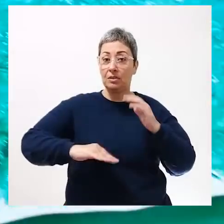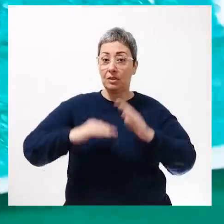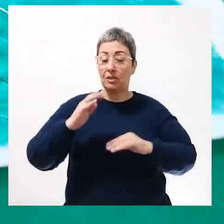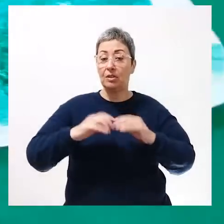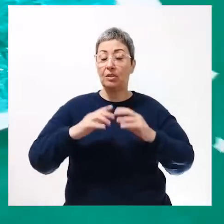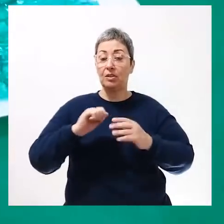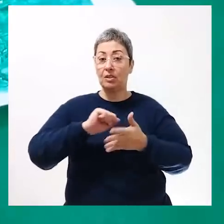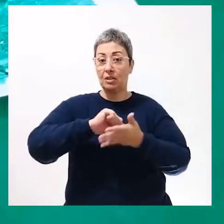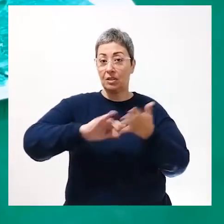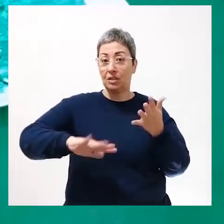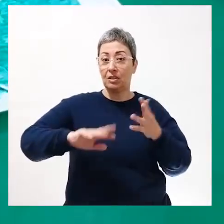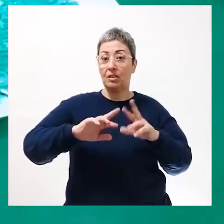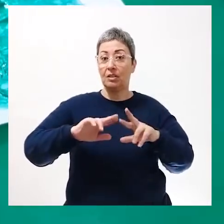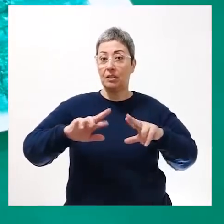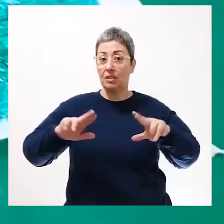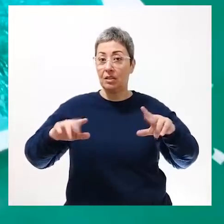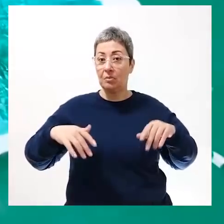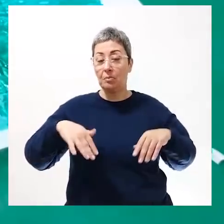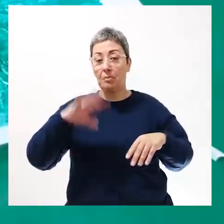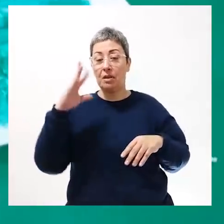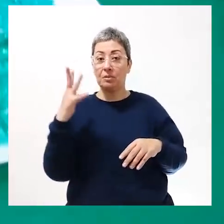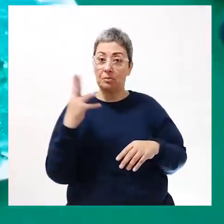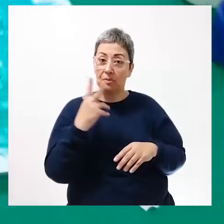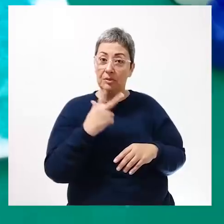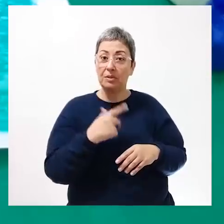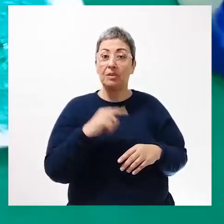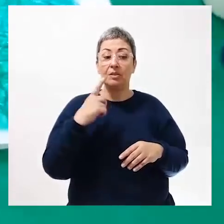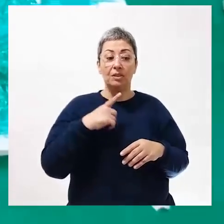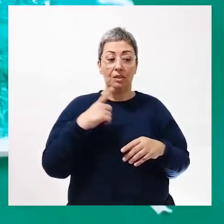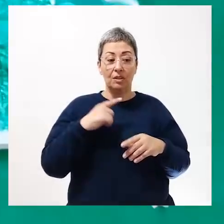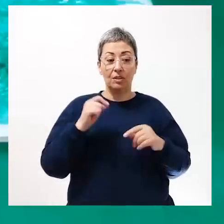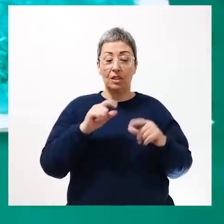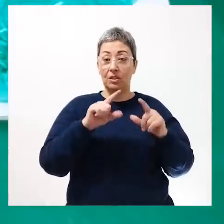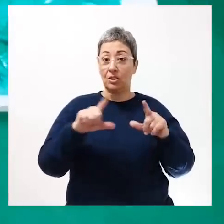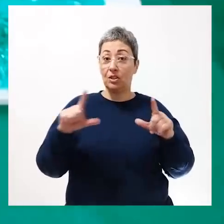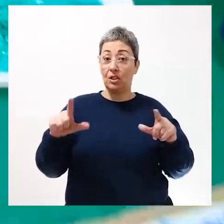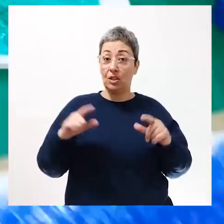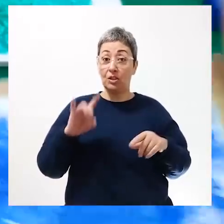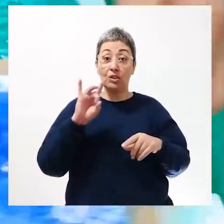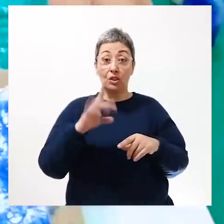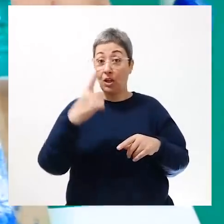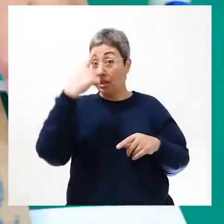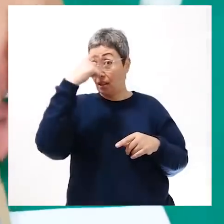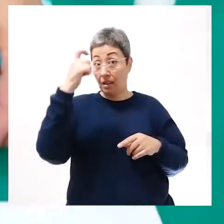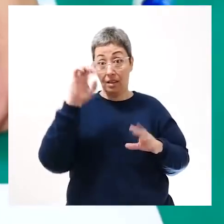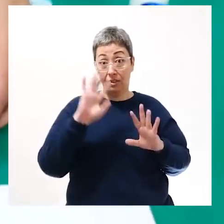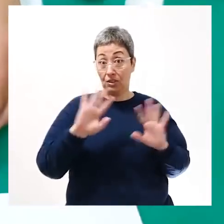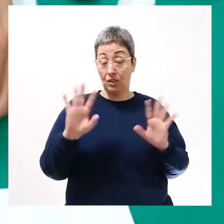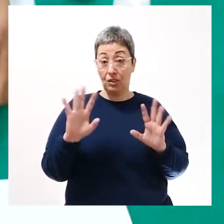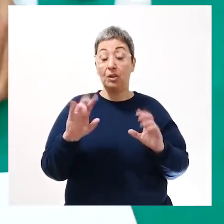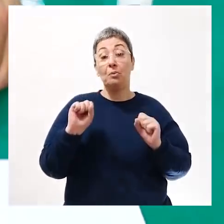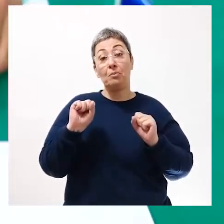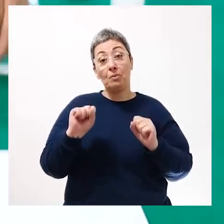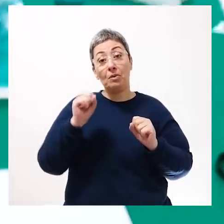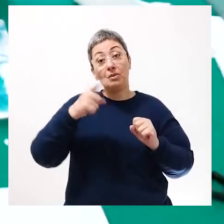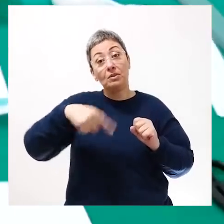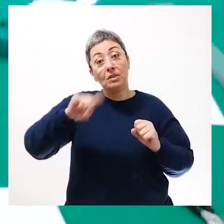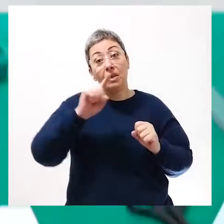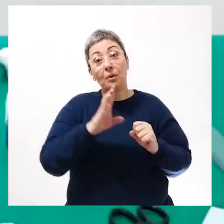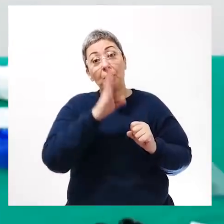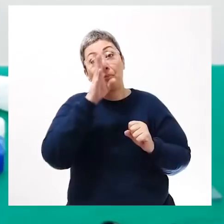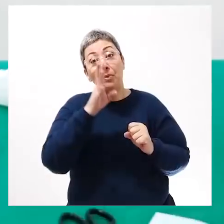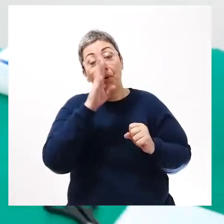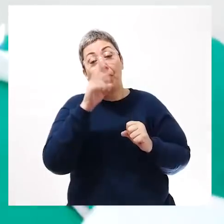fazem atividades muito mais bonitas. Isso aqui são só ideias, bom? Para